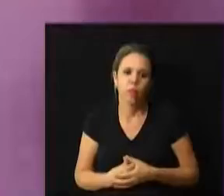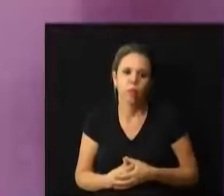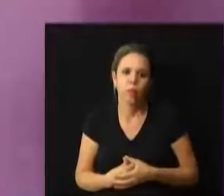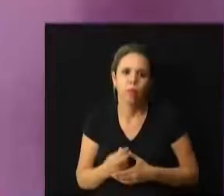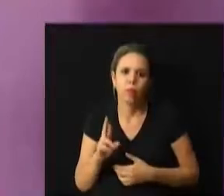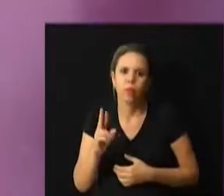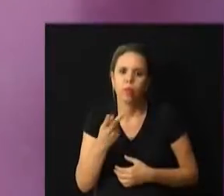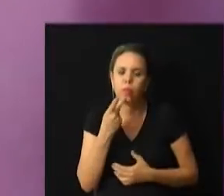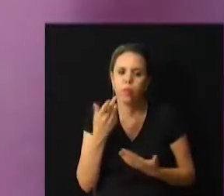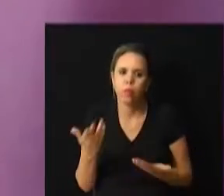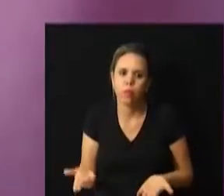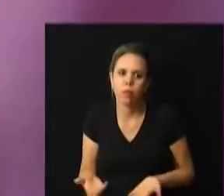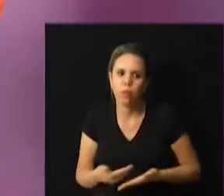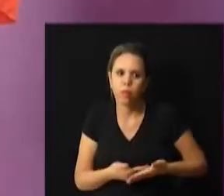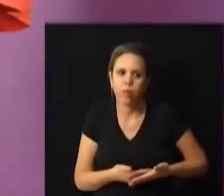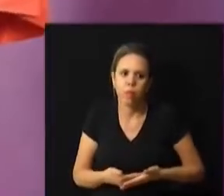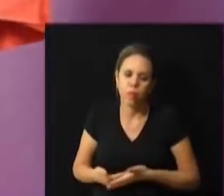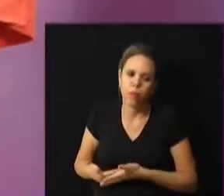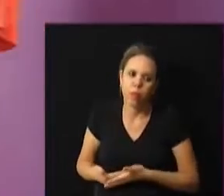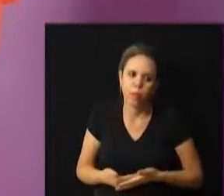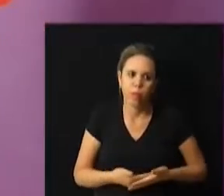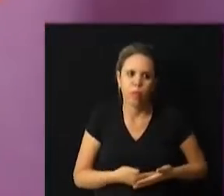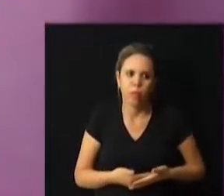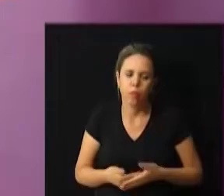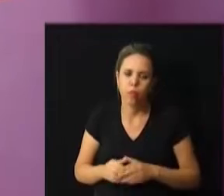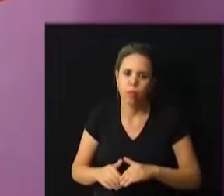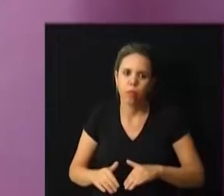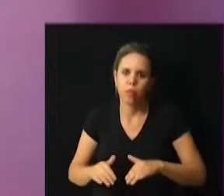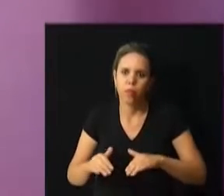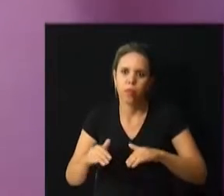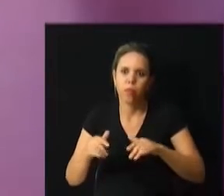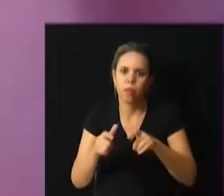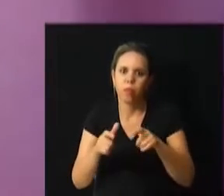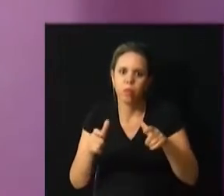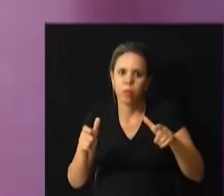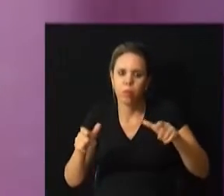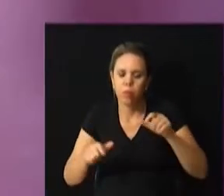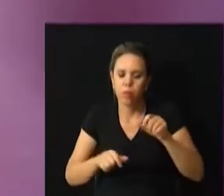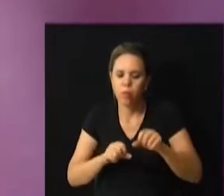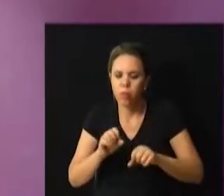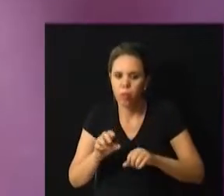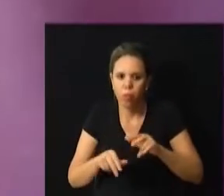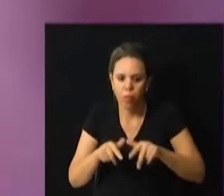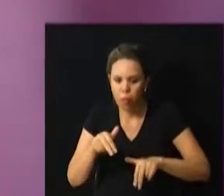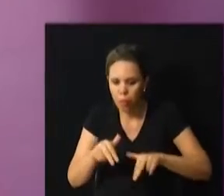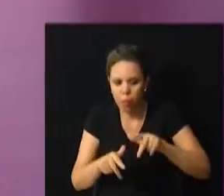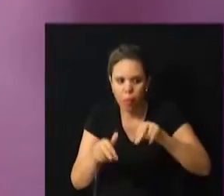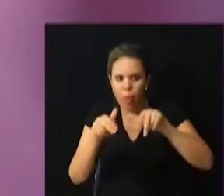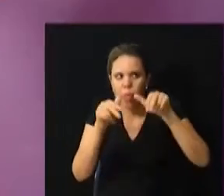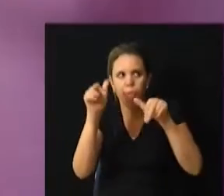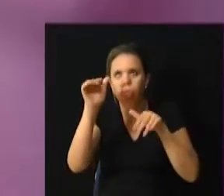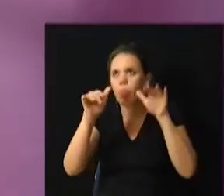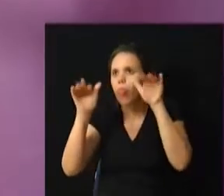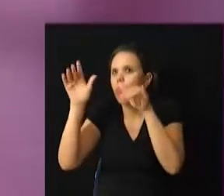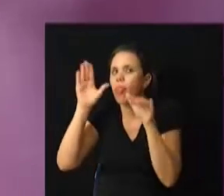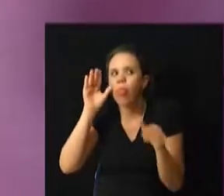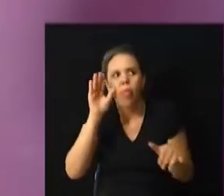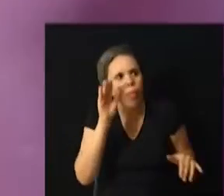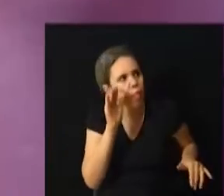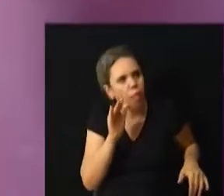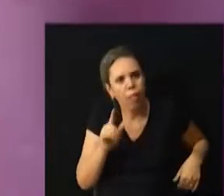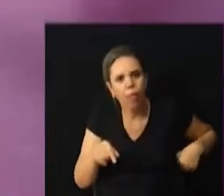ali. Doutor, a gente está falando aí de nenê, só que aí esse nenê está crescendo, começou a andar, começou a subir nas